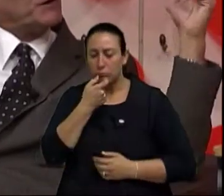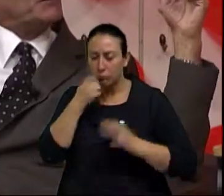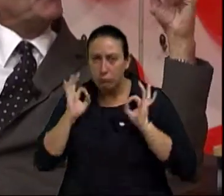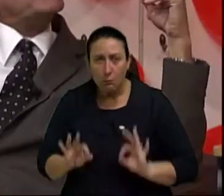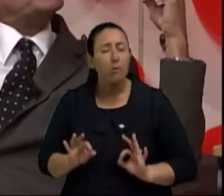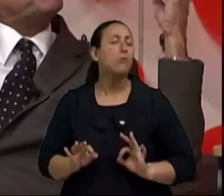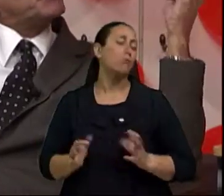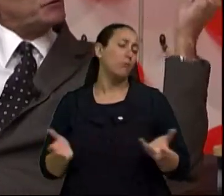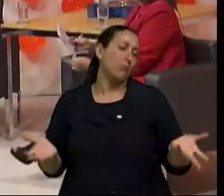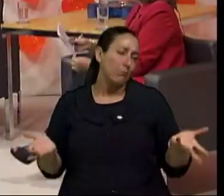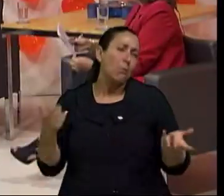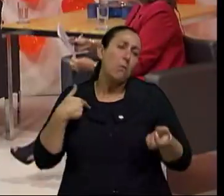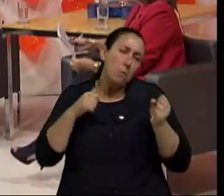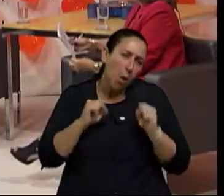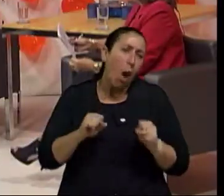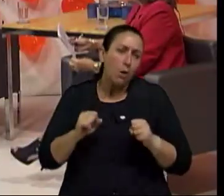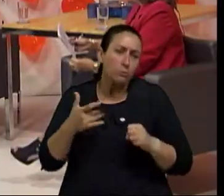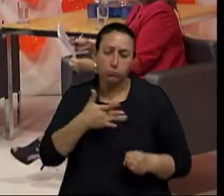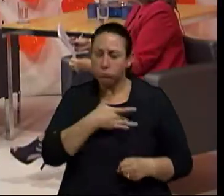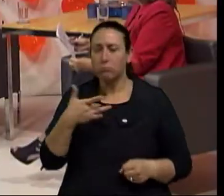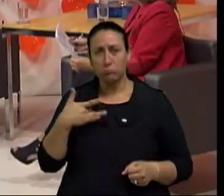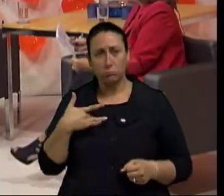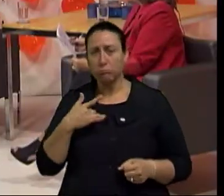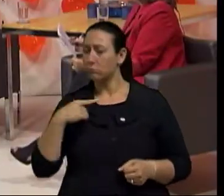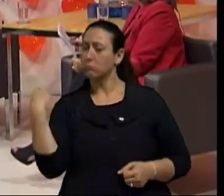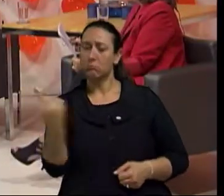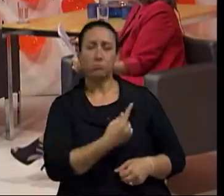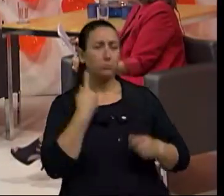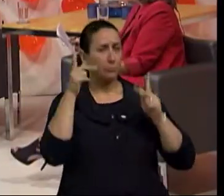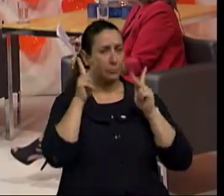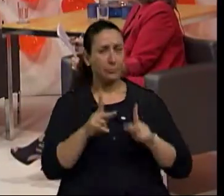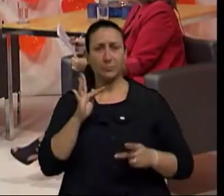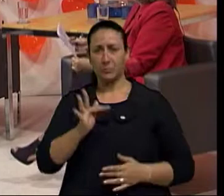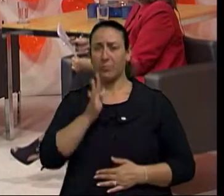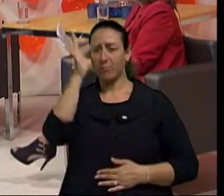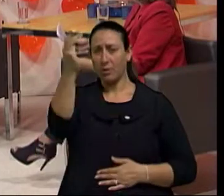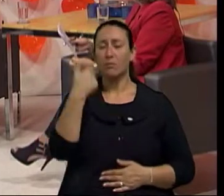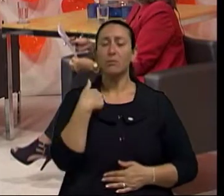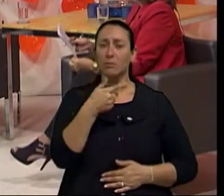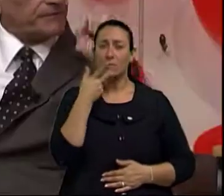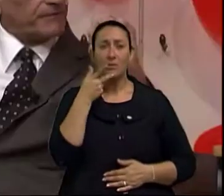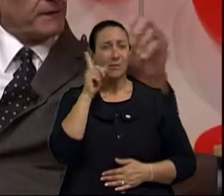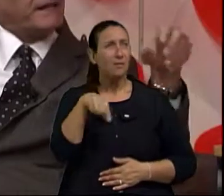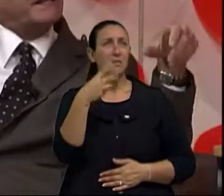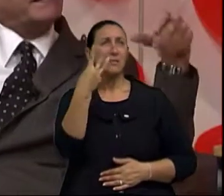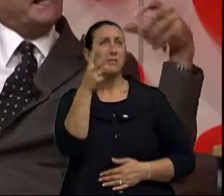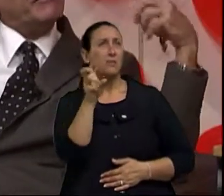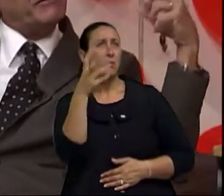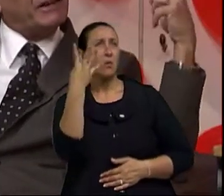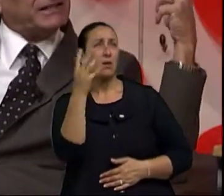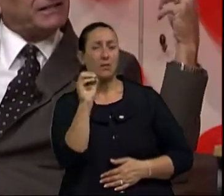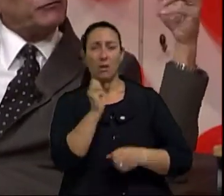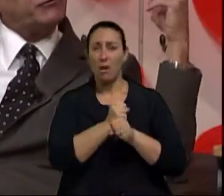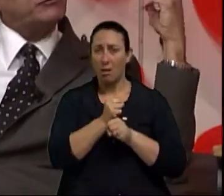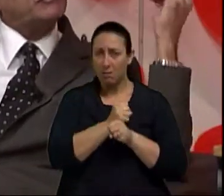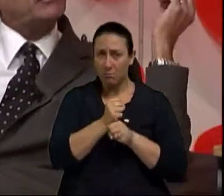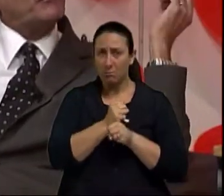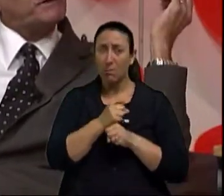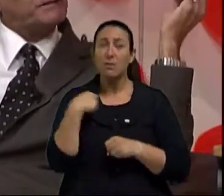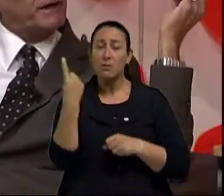sadia. Hoje as pessoas, e do futuro também, para isso nós estamos falando de 35, 40 anos, devem